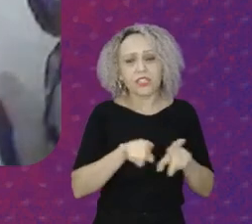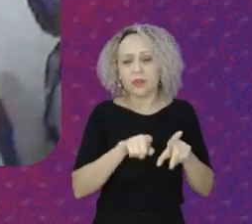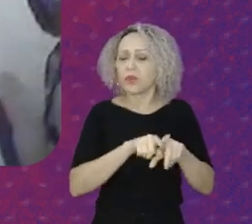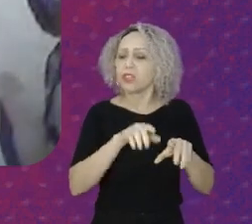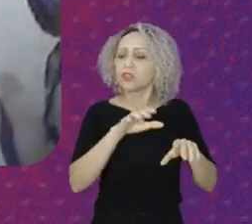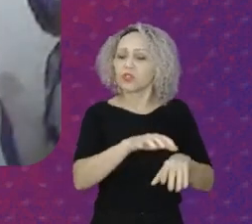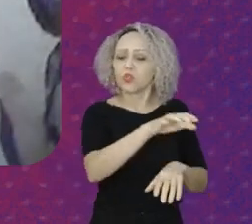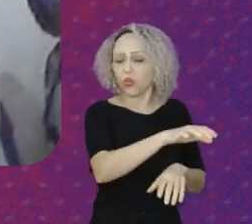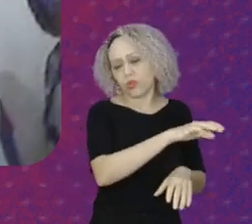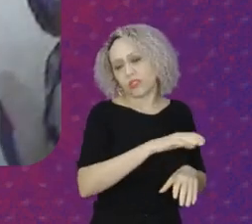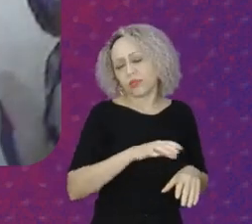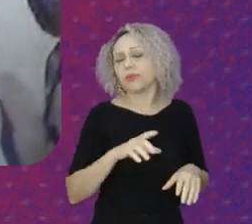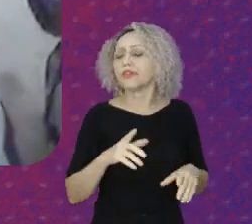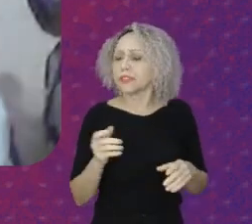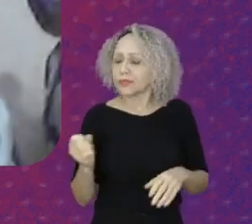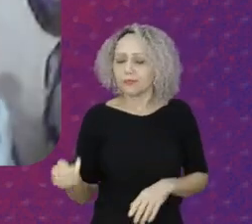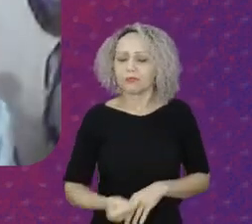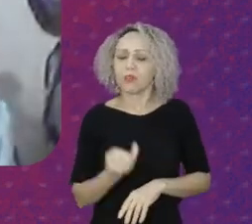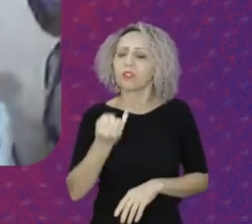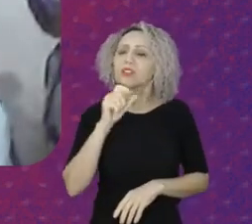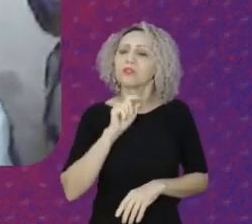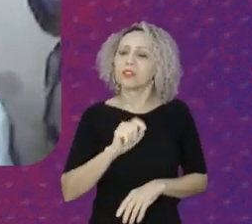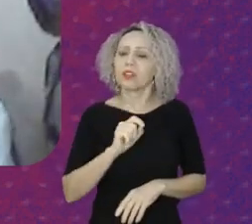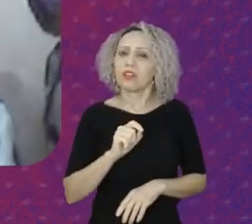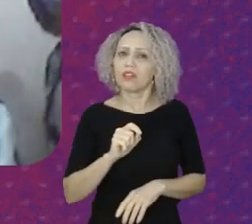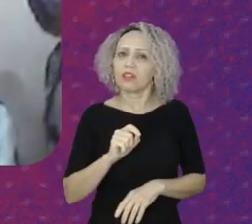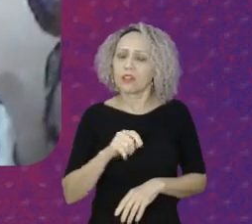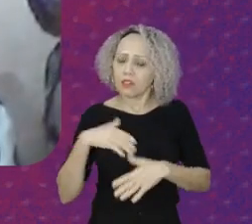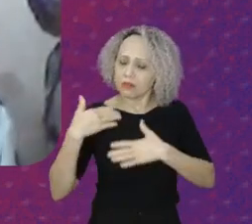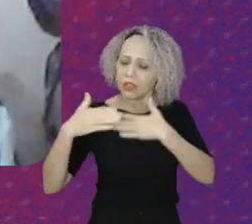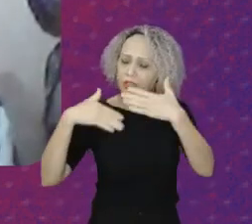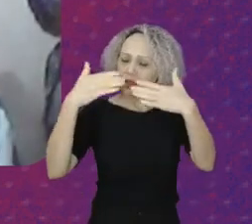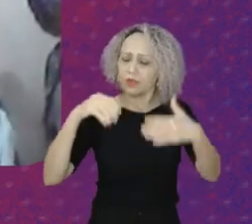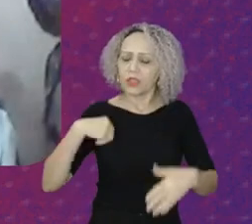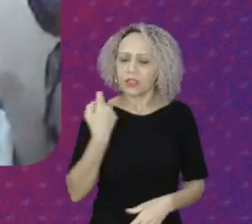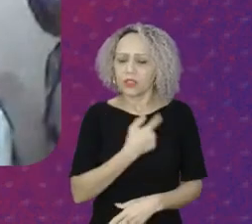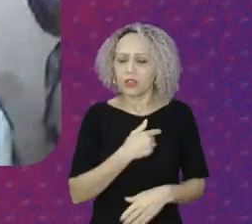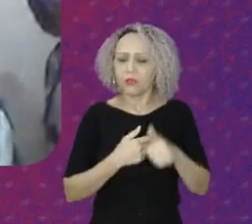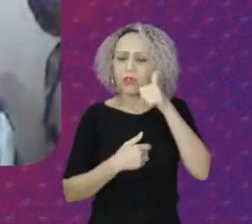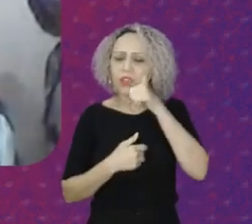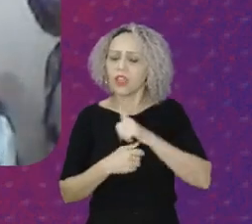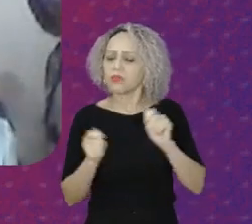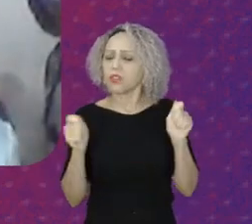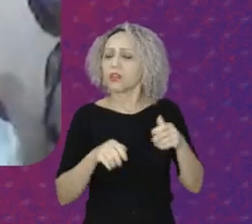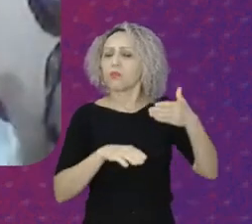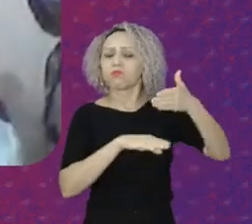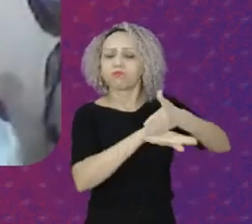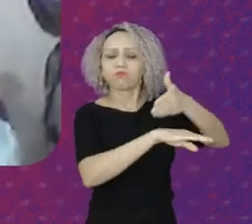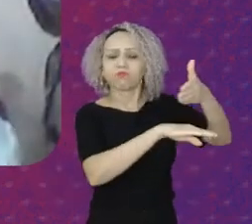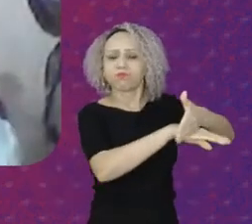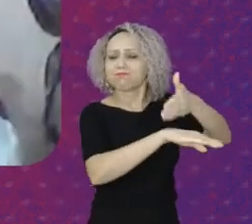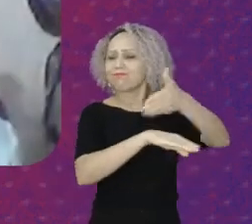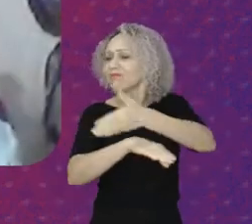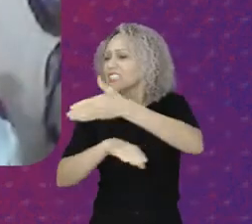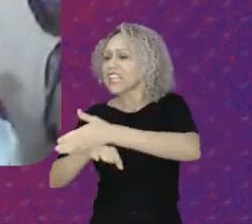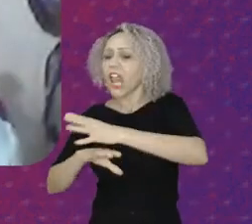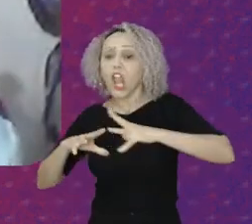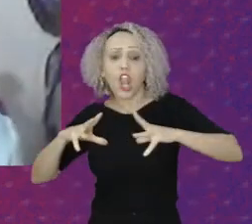importa nesse momento é que cada vez mais nós, mulheres, possamos ocupar todos